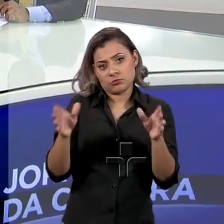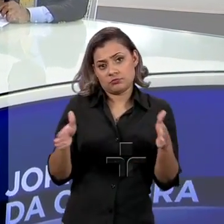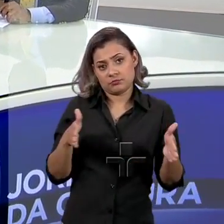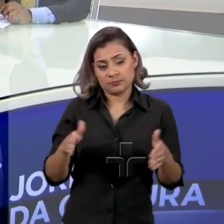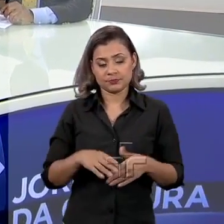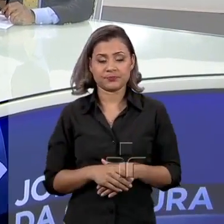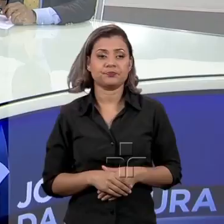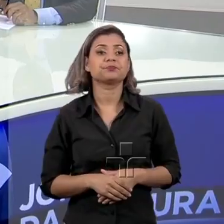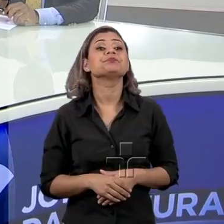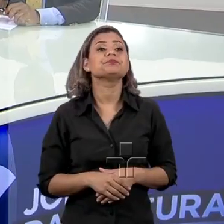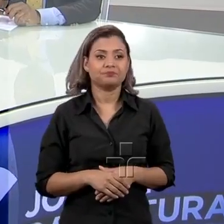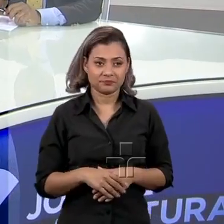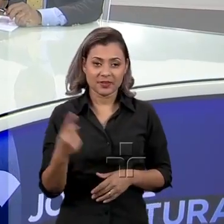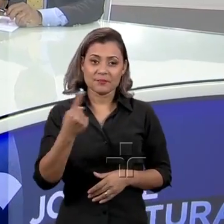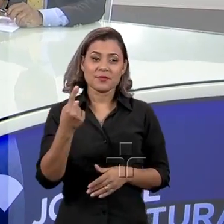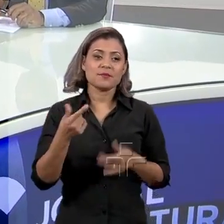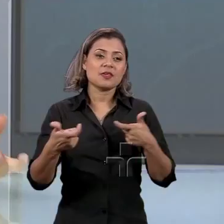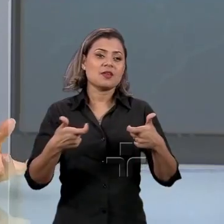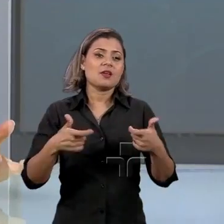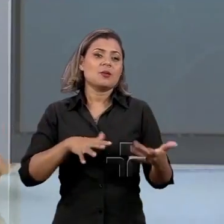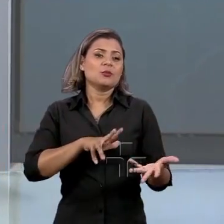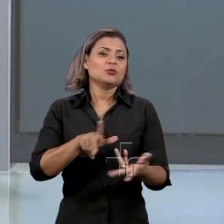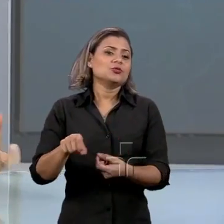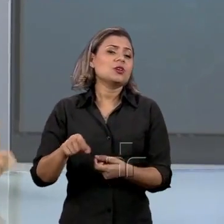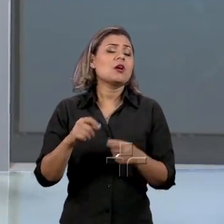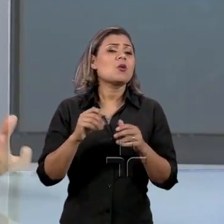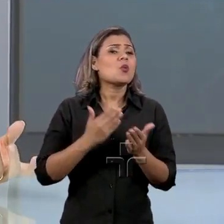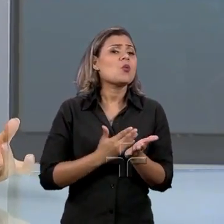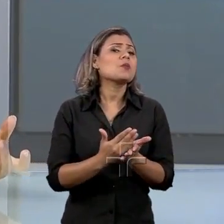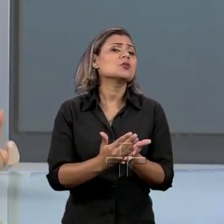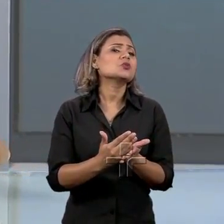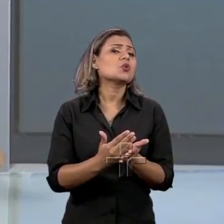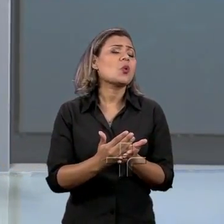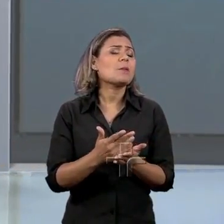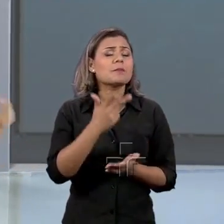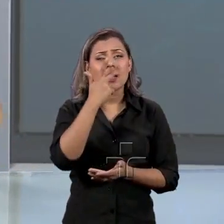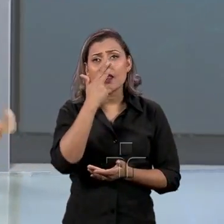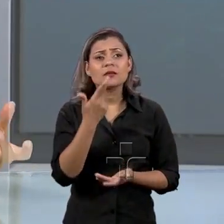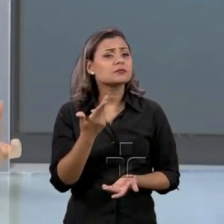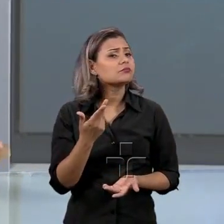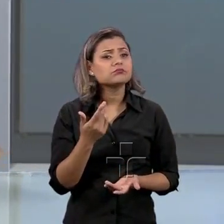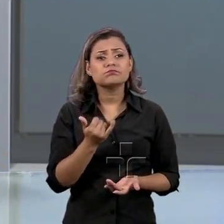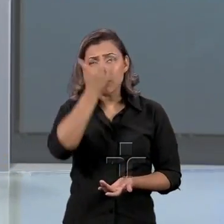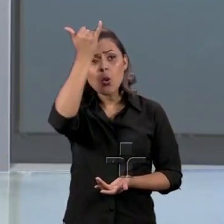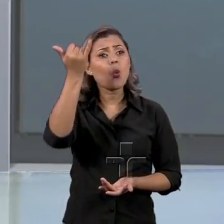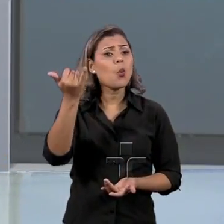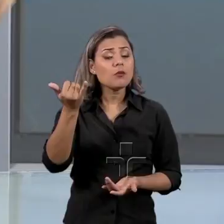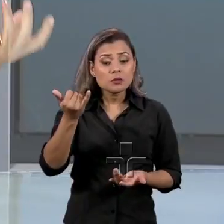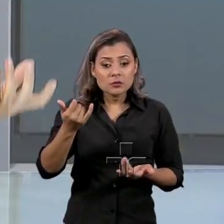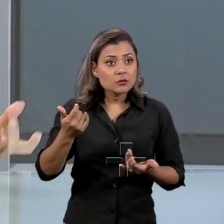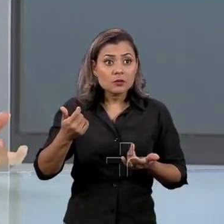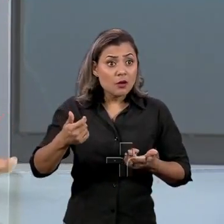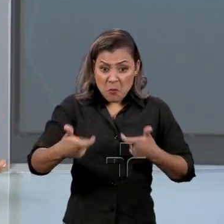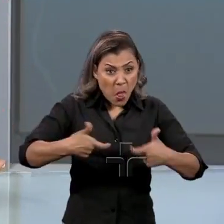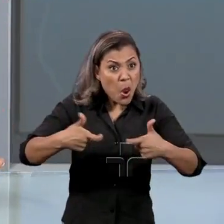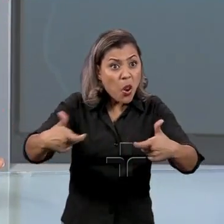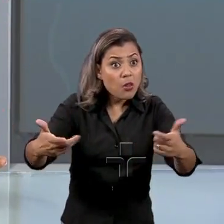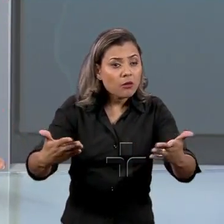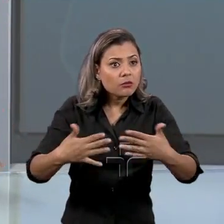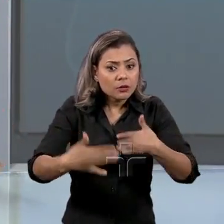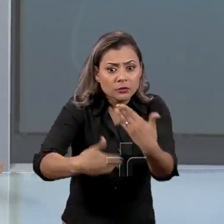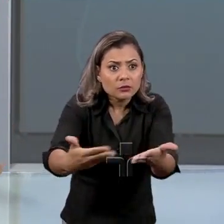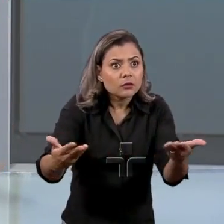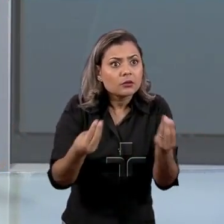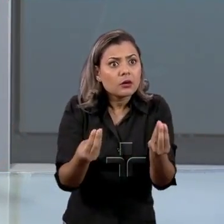fato, e pensar que a Primeira Guerra Mundial começou de uma maneira muito esdrúxula, quer dizer, um pequeno incidente detona uma guerra de tantas